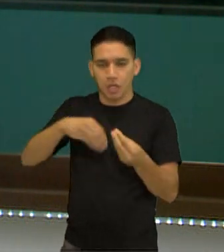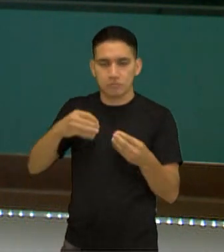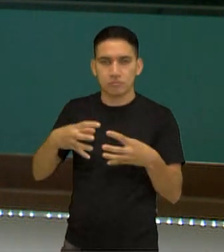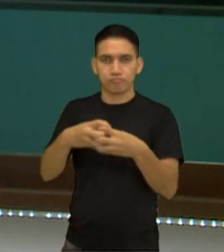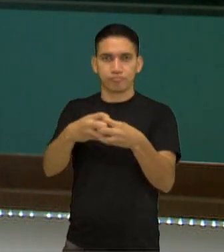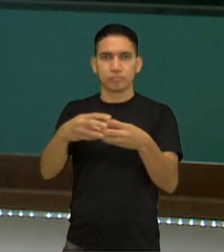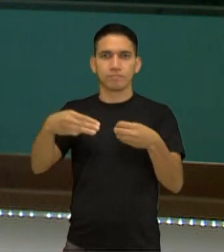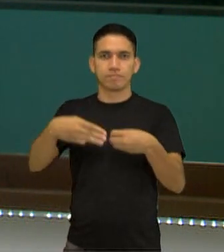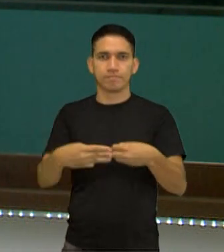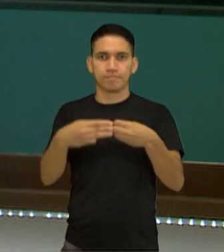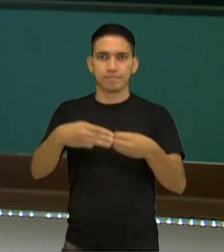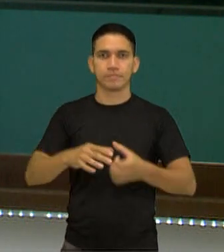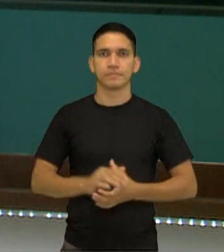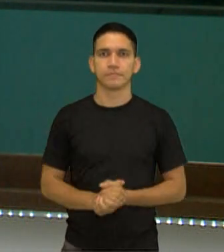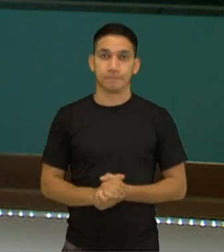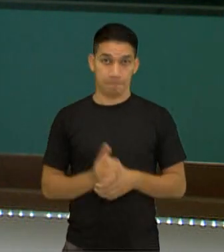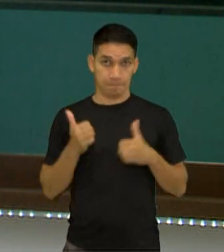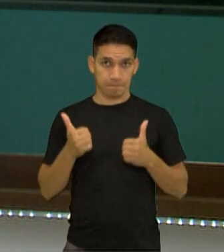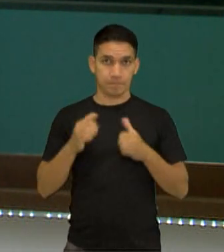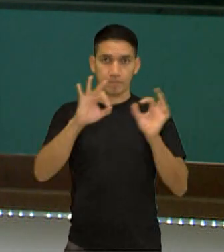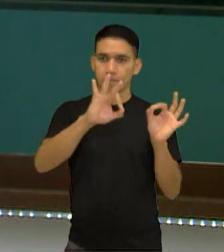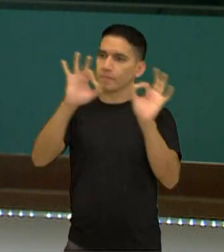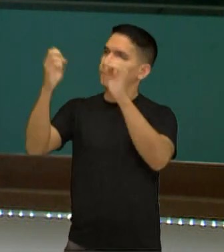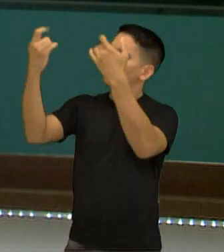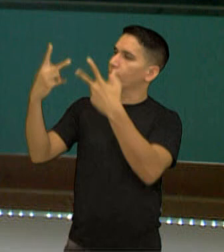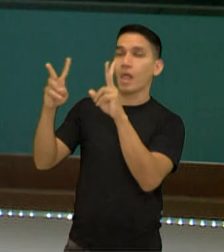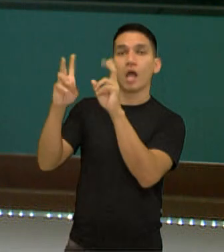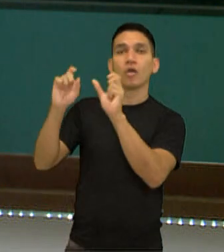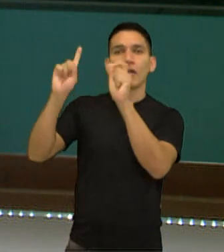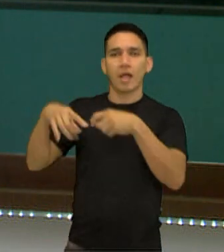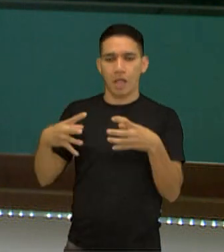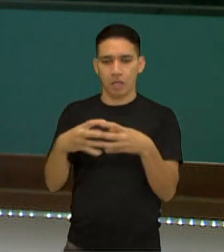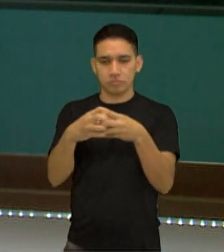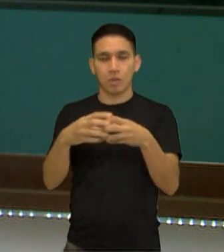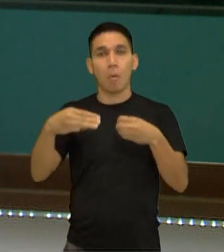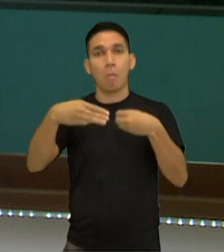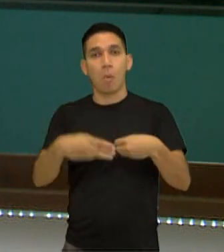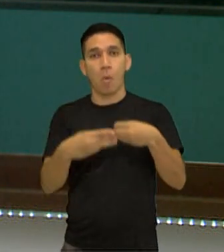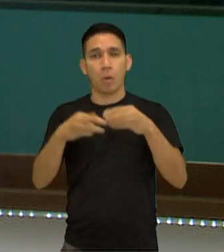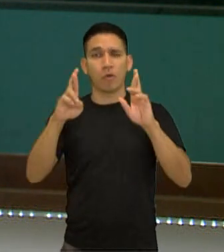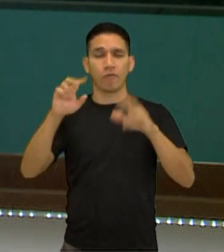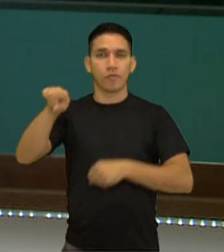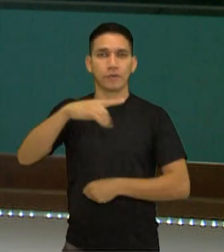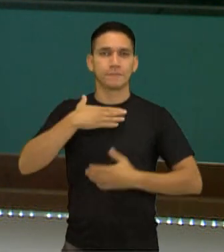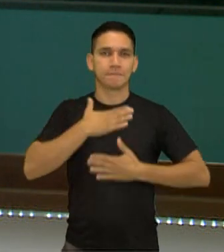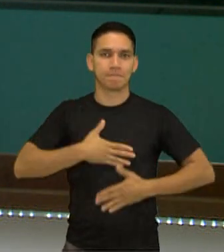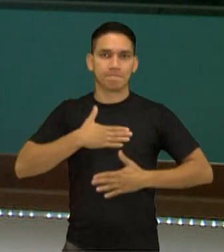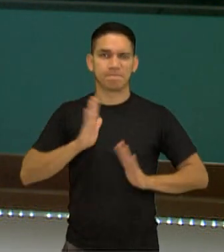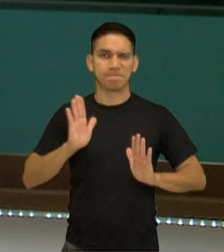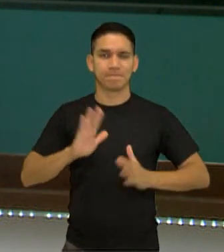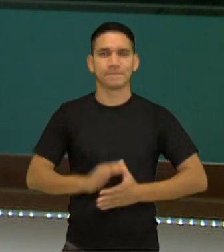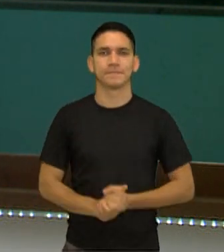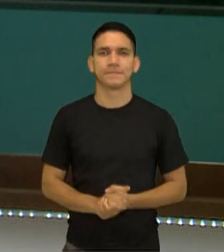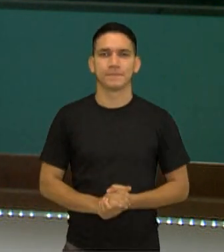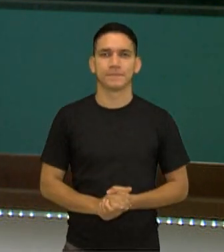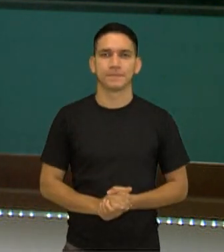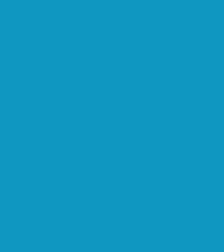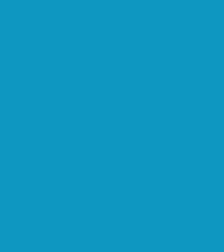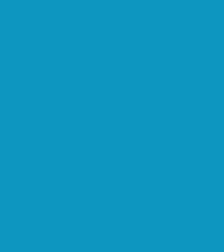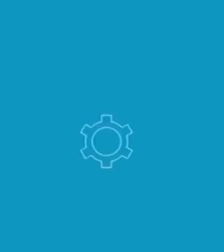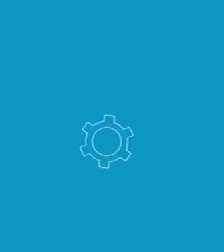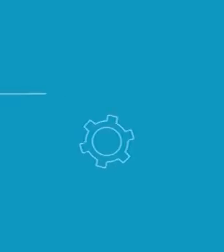ok? Neste vídeo nós falamos sobre concentração molar. Espero que vocês tenham gostado e até breve!